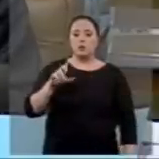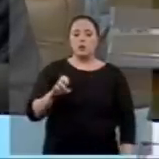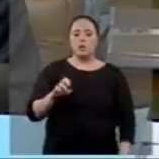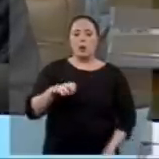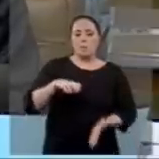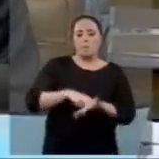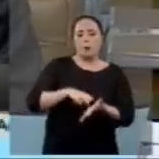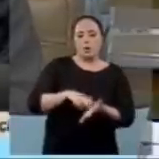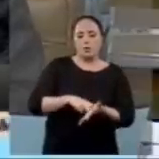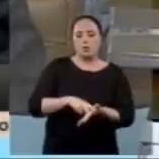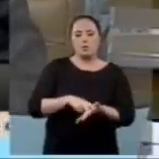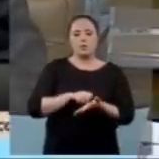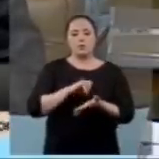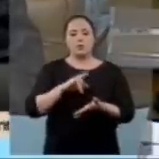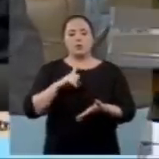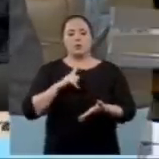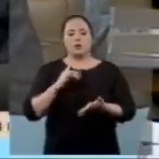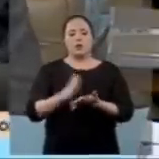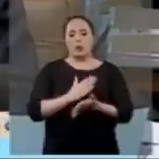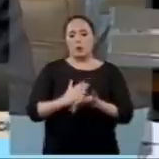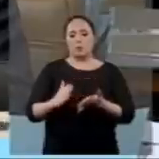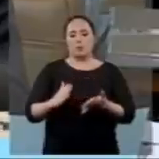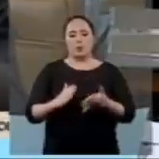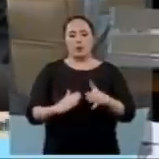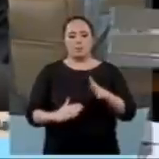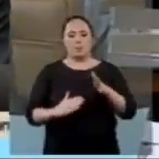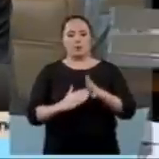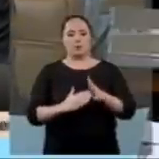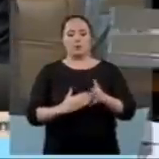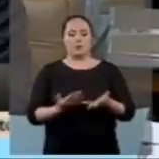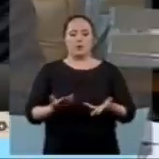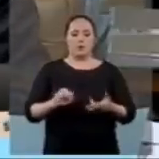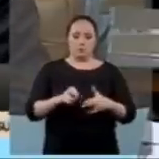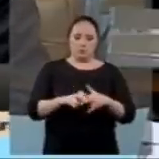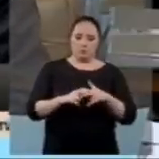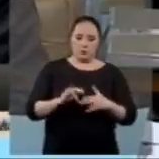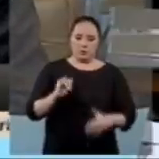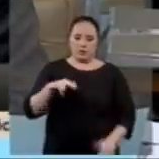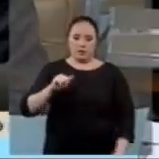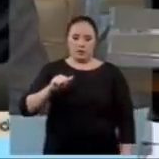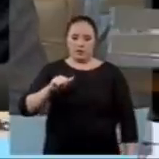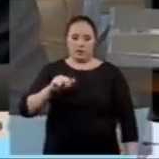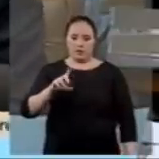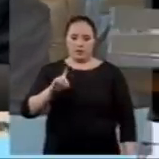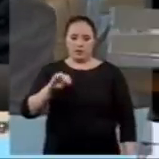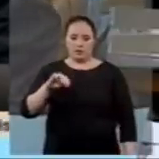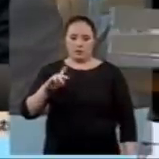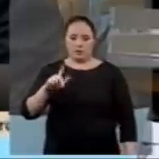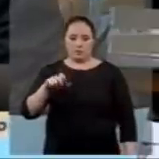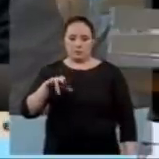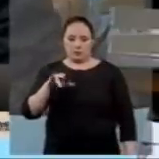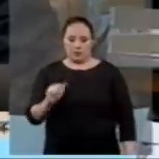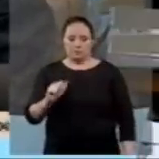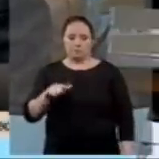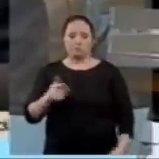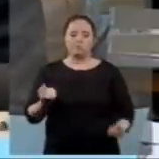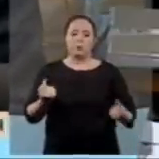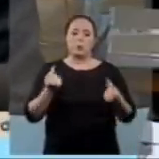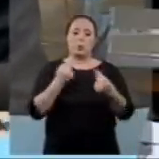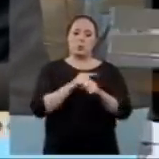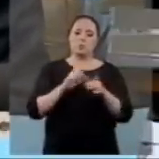quando motivadas tais limitações pela mera inadimplência do contribuinte, revela-se contrária às